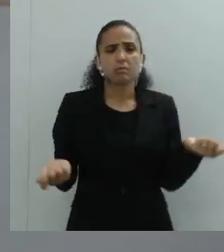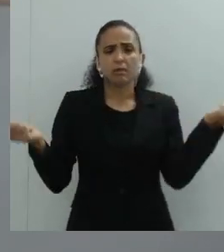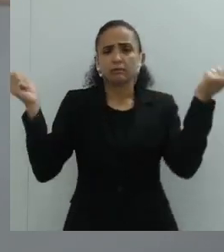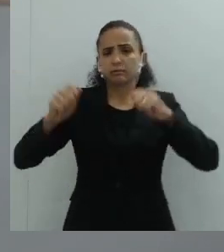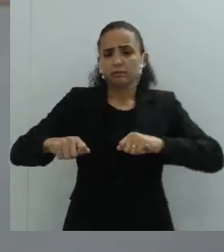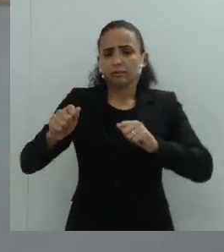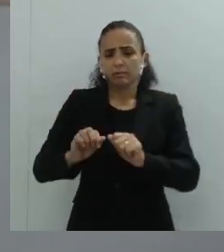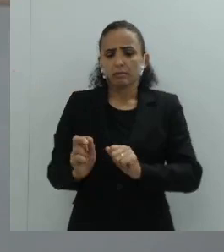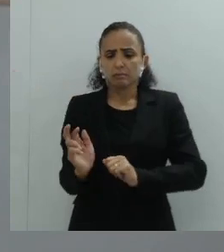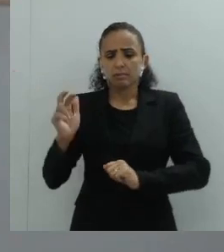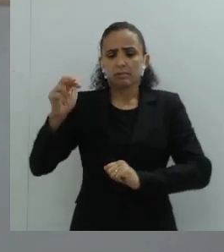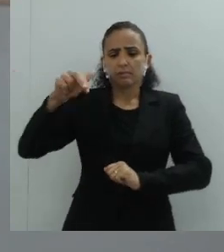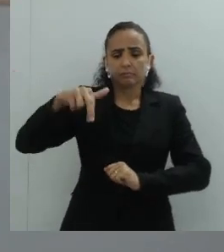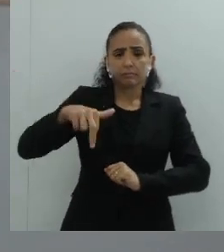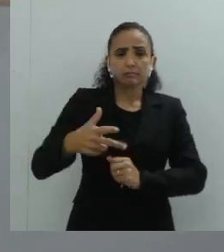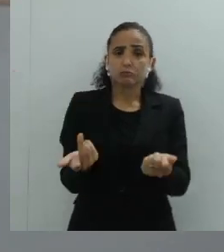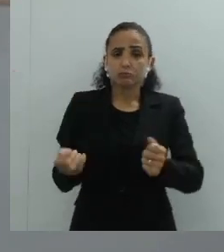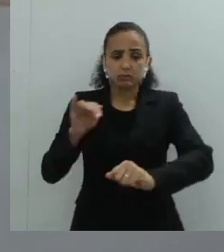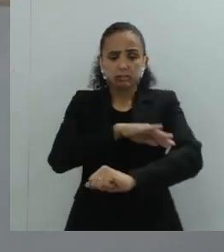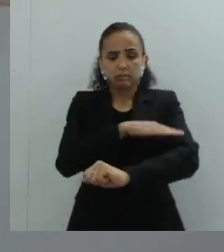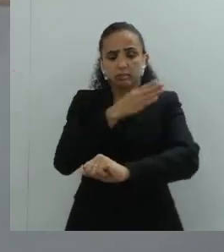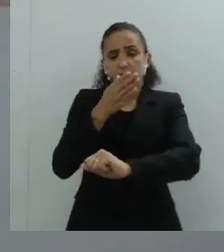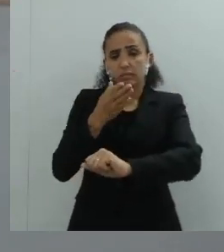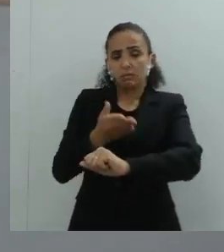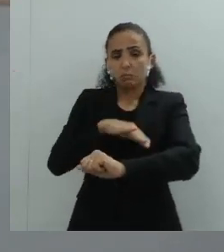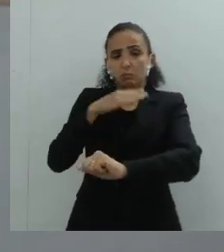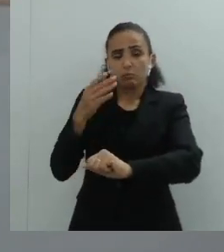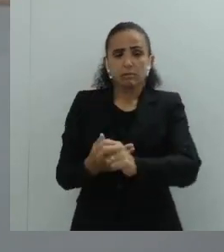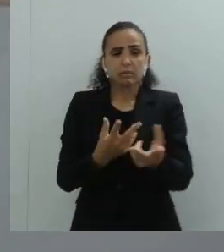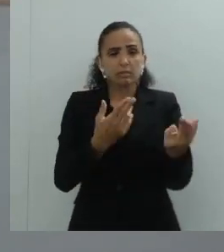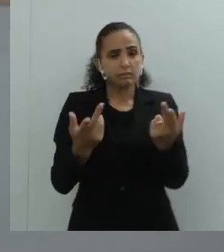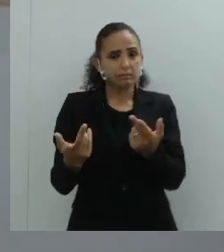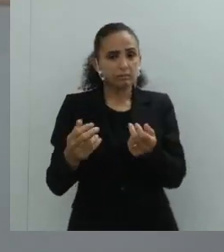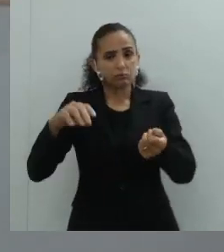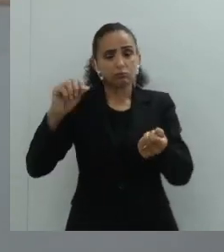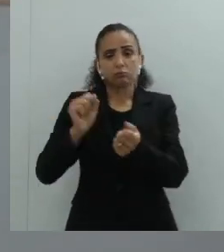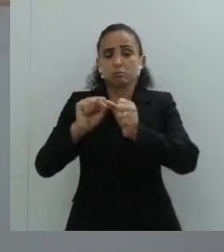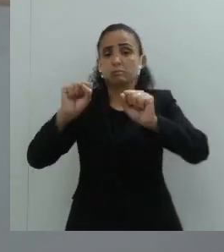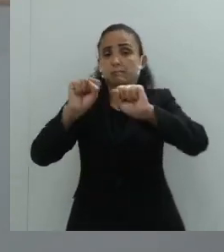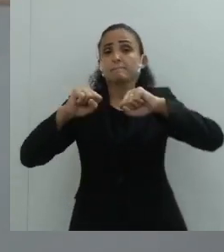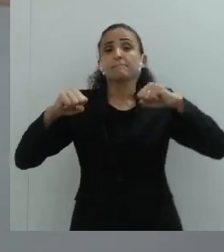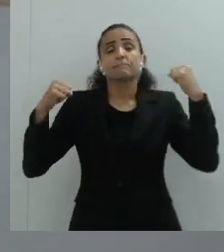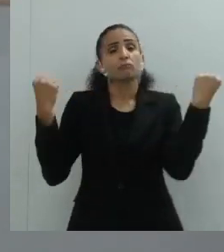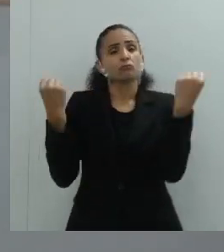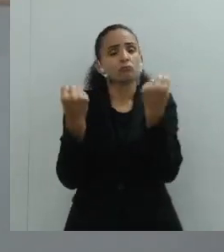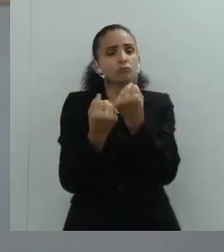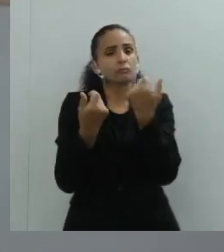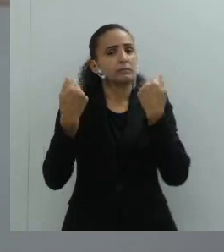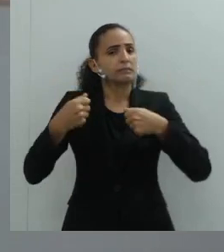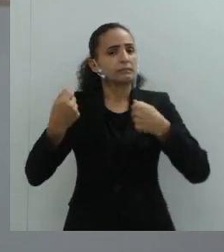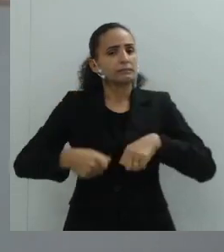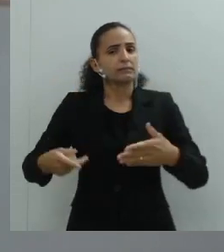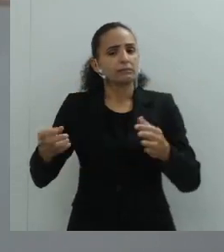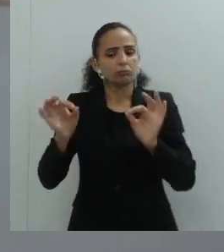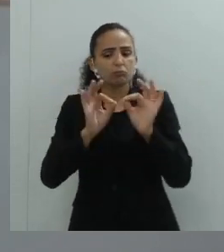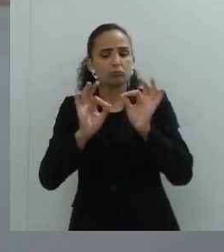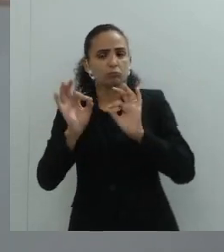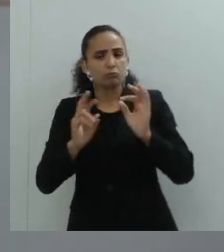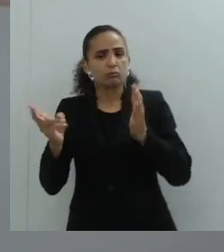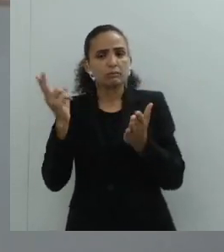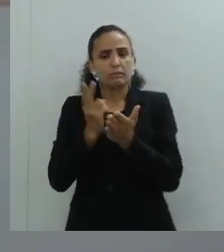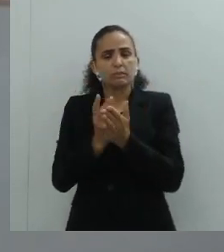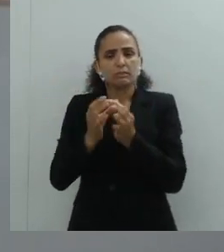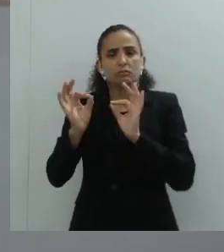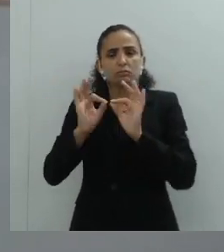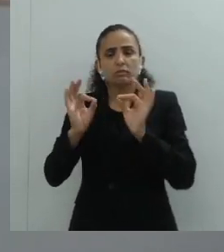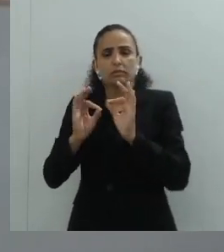subir e descer? O lhama, né? Então, são sociedades que sempre existiram ali e com